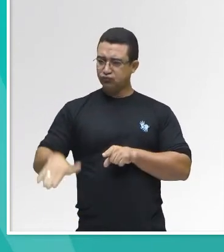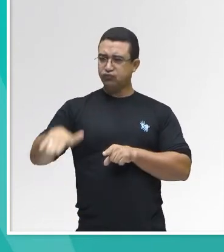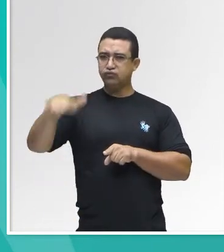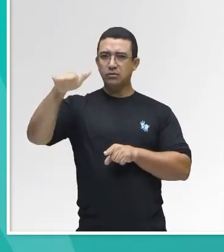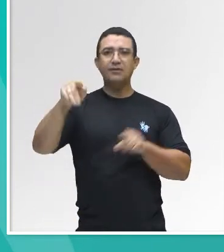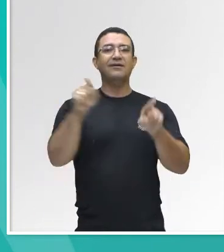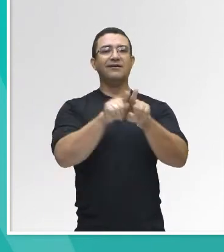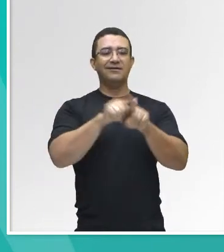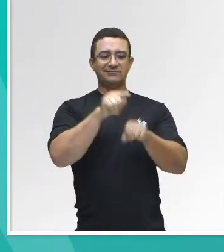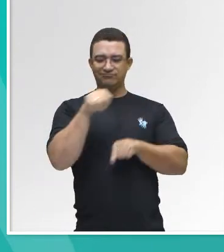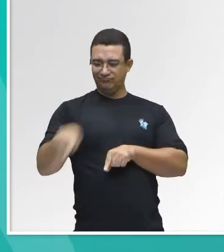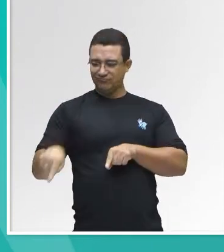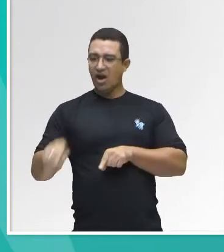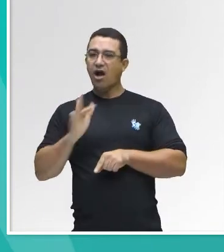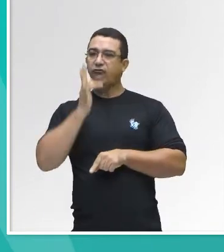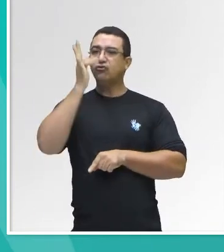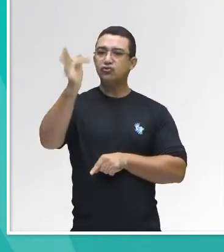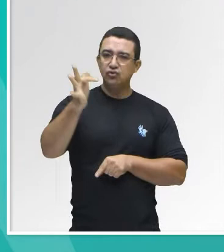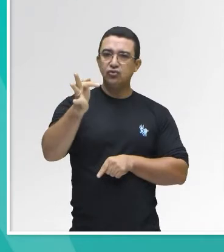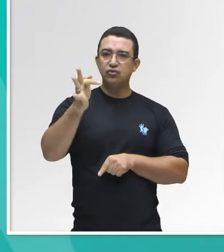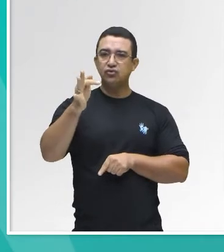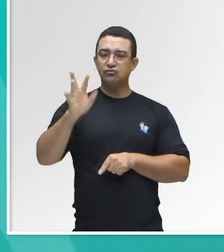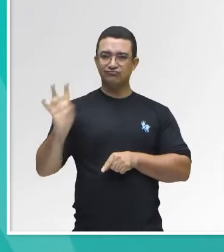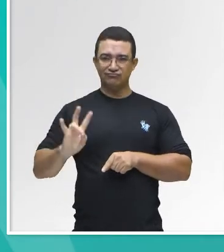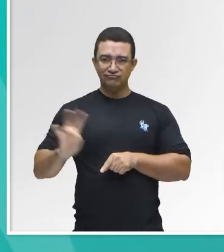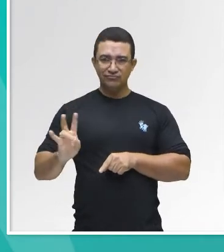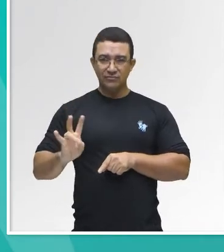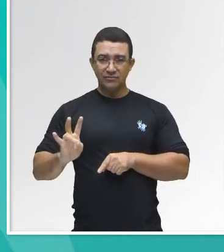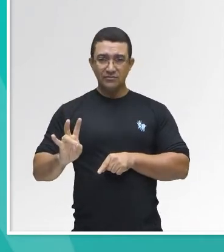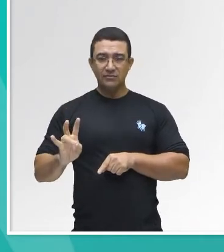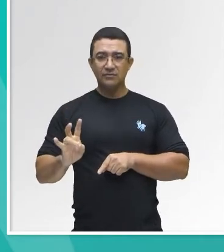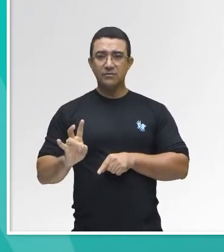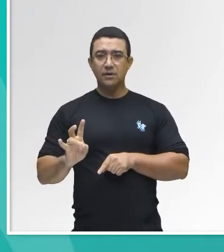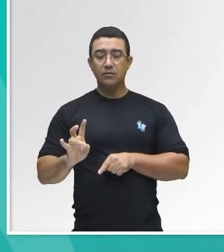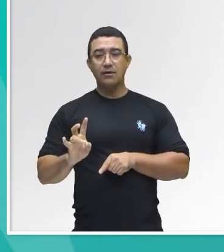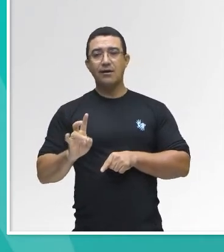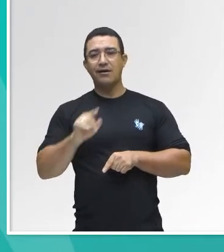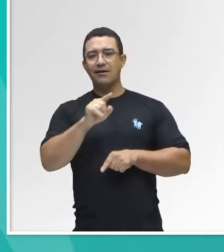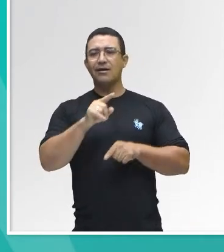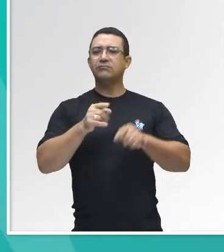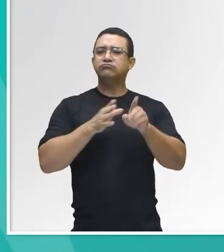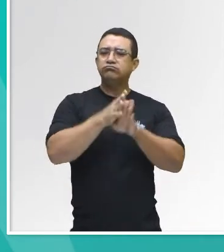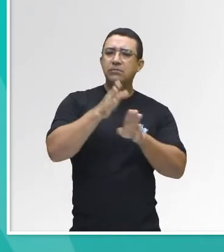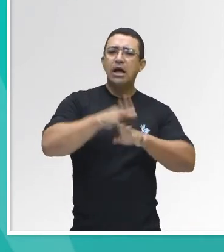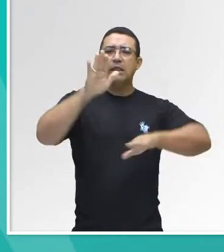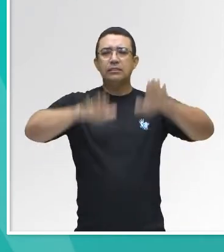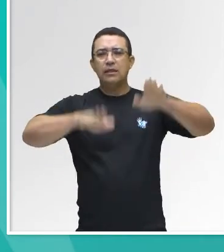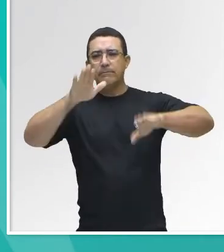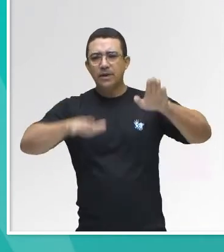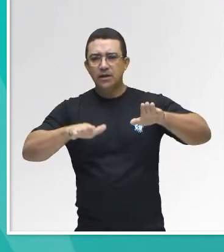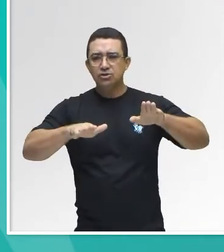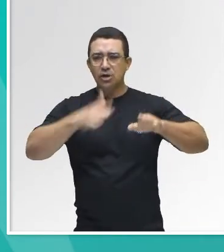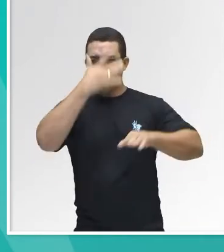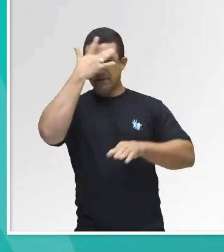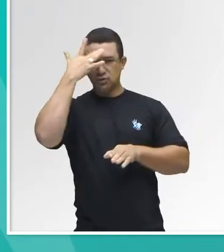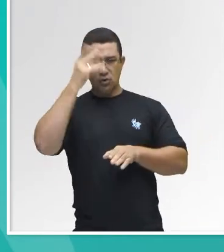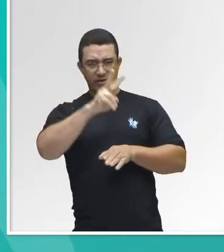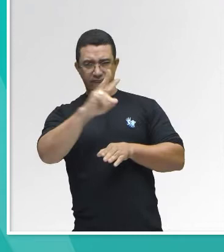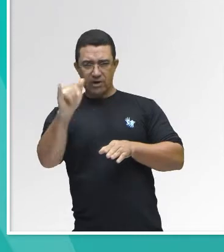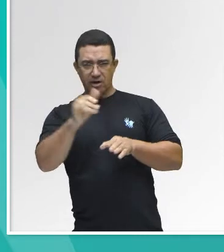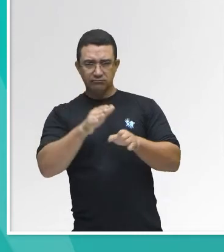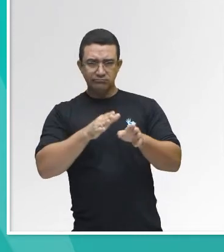dizendo simplesmente que, dependendo da orientação sexual de quem vai educar,